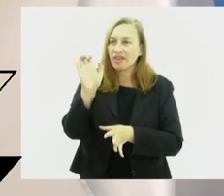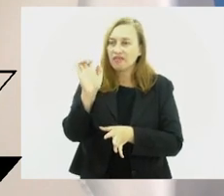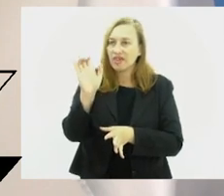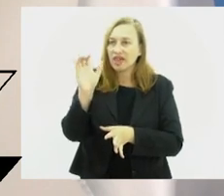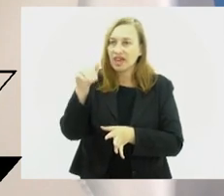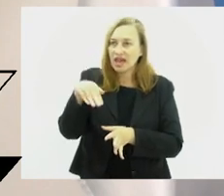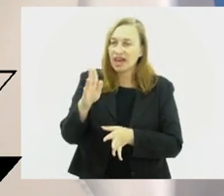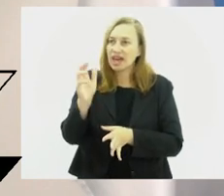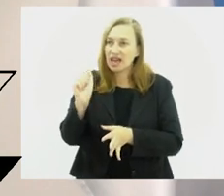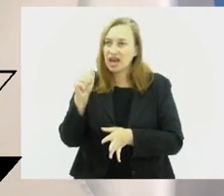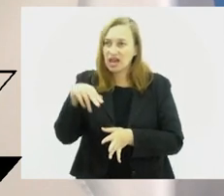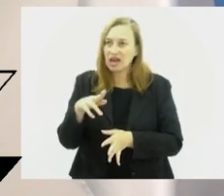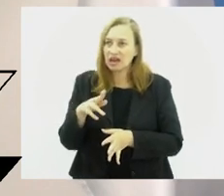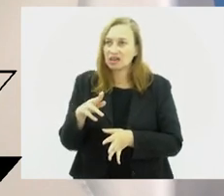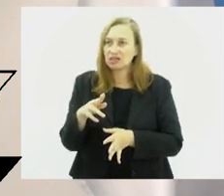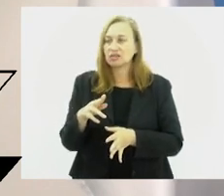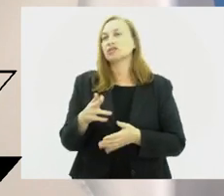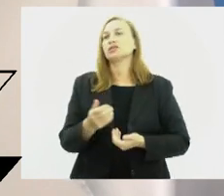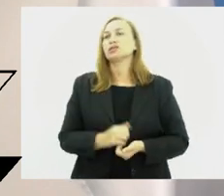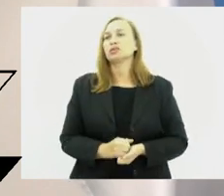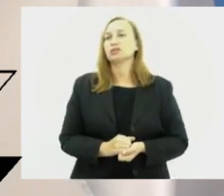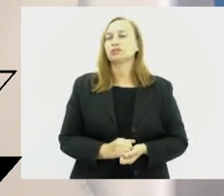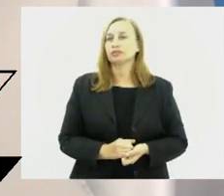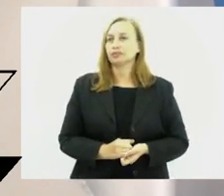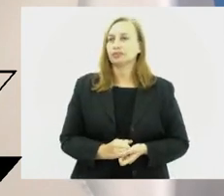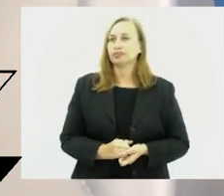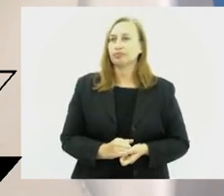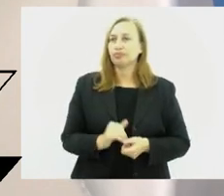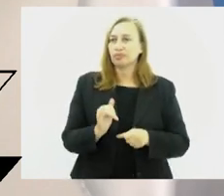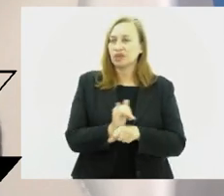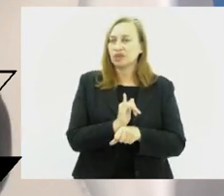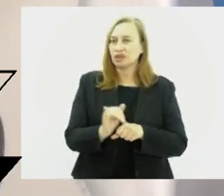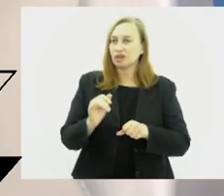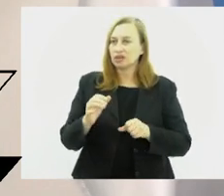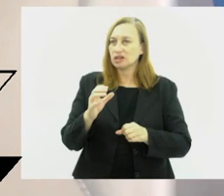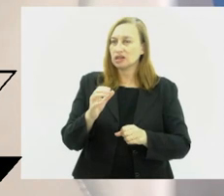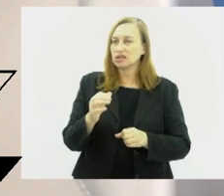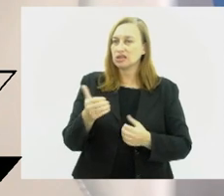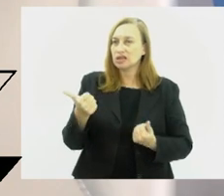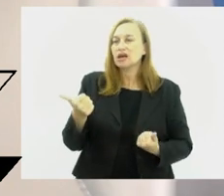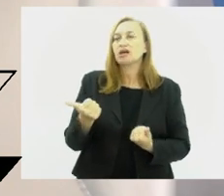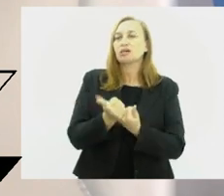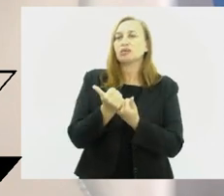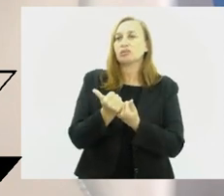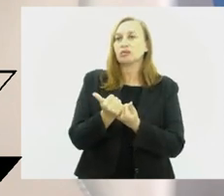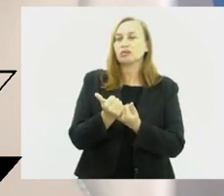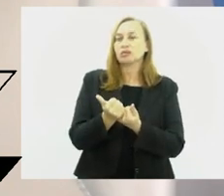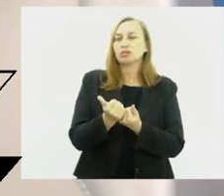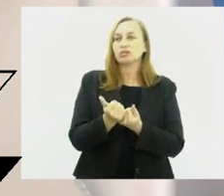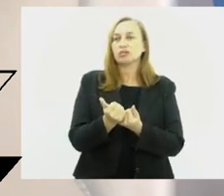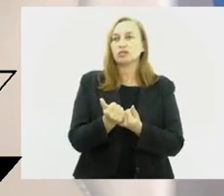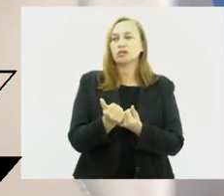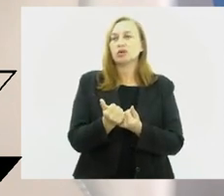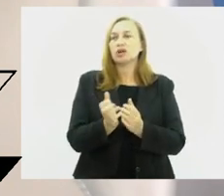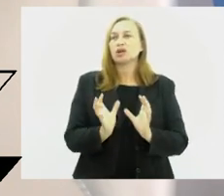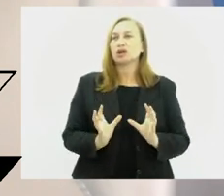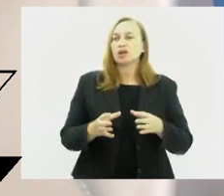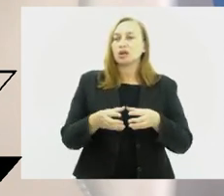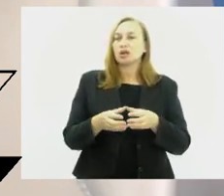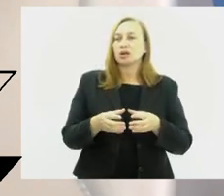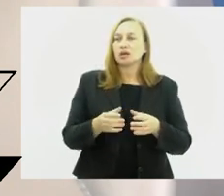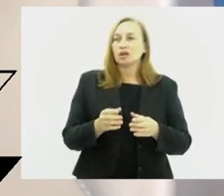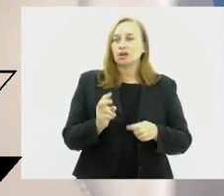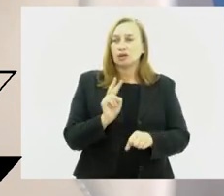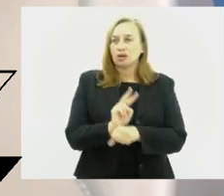como instrumento de custeio dessa rede de proteção, dos cursos de capacitação e da própria